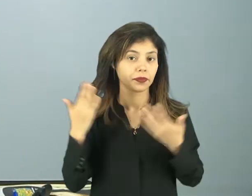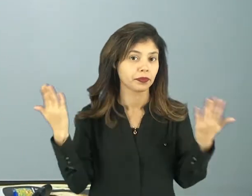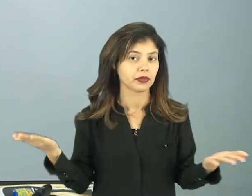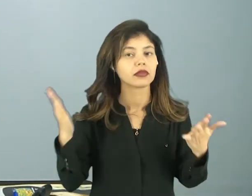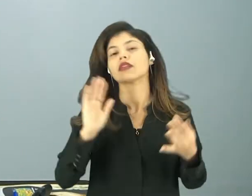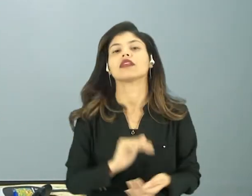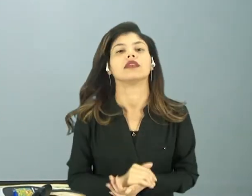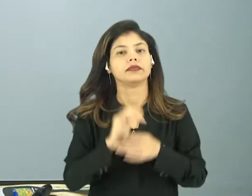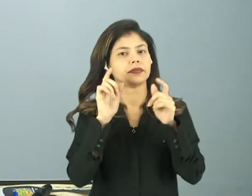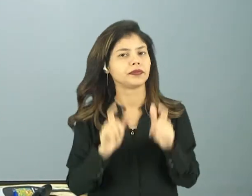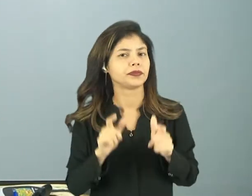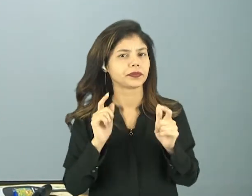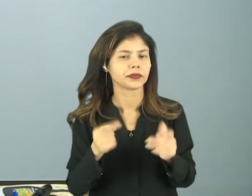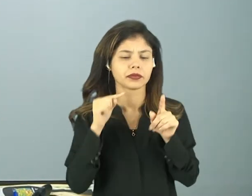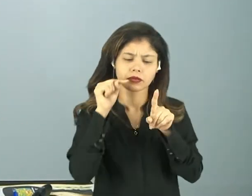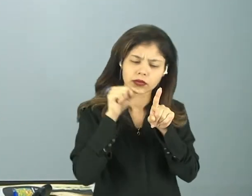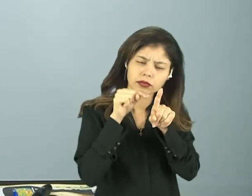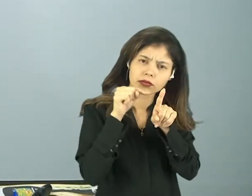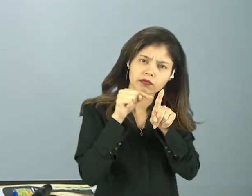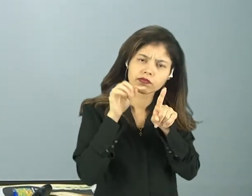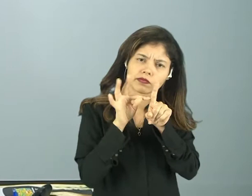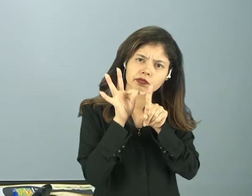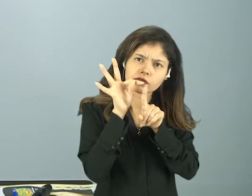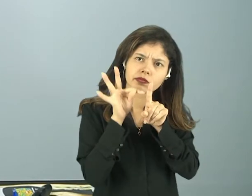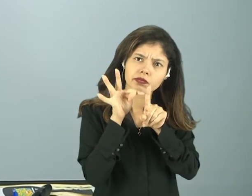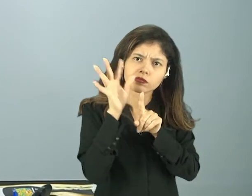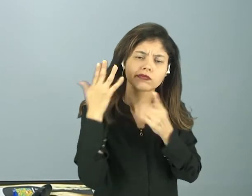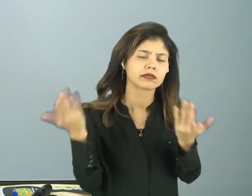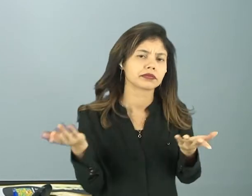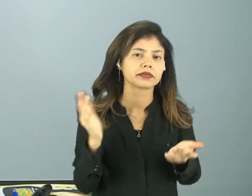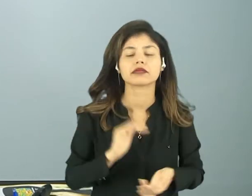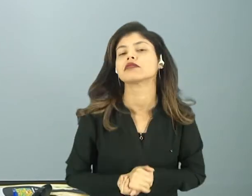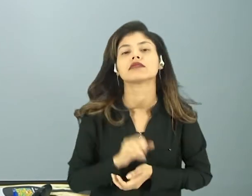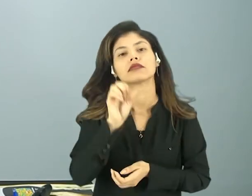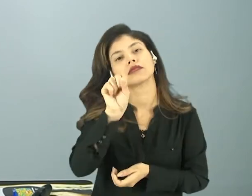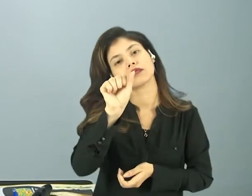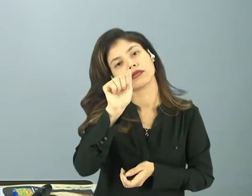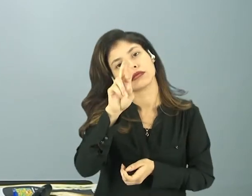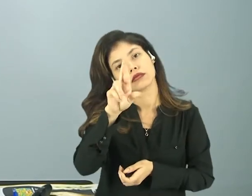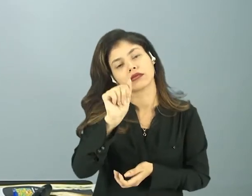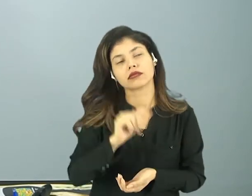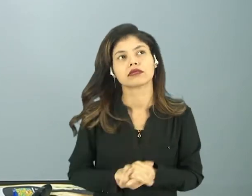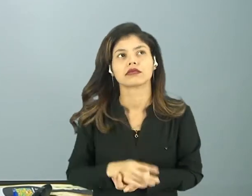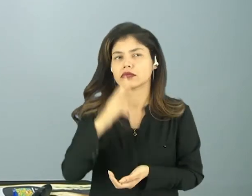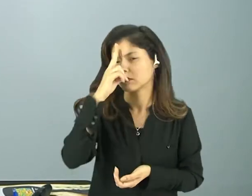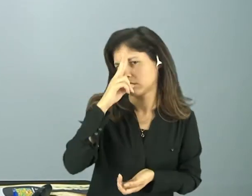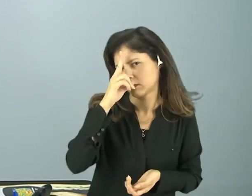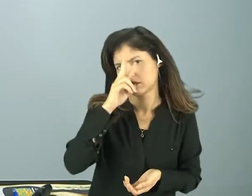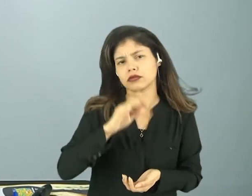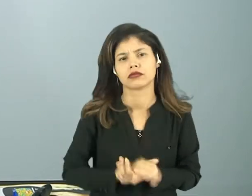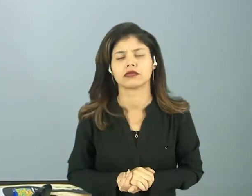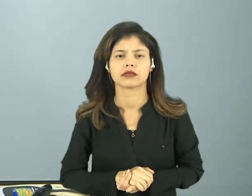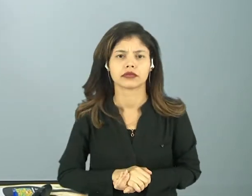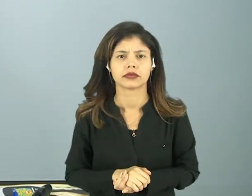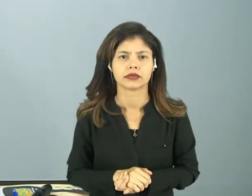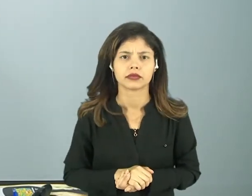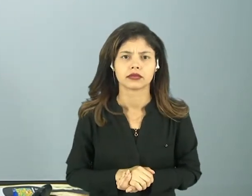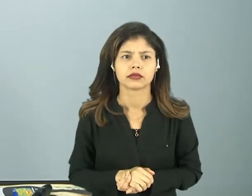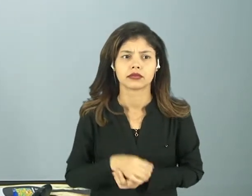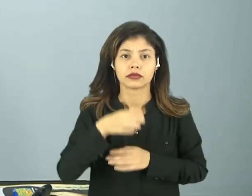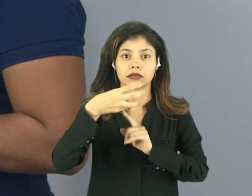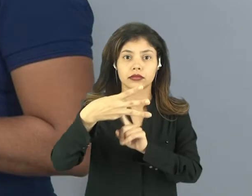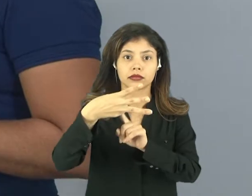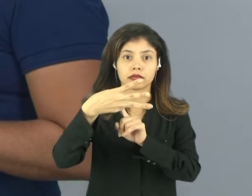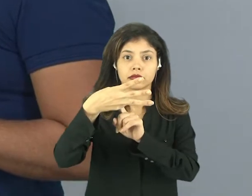Então, onde ficaria a marcação? O da Sara, vocês lembram quanto que estava medindo?